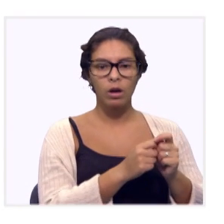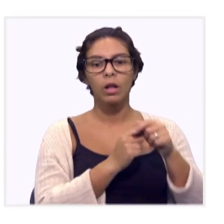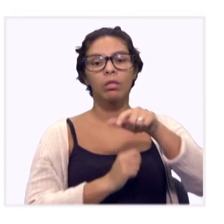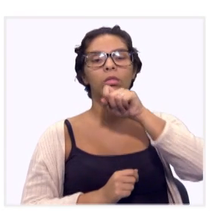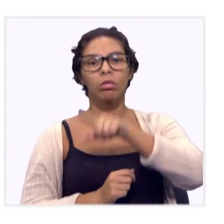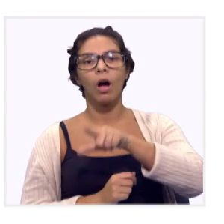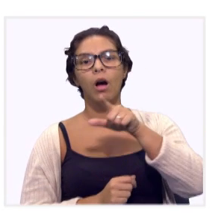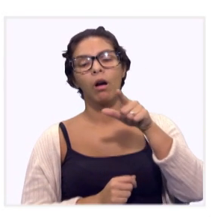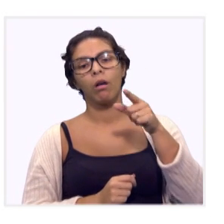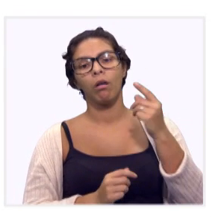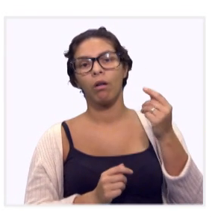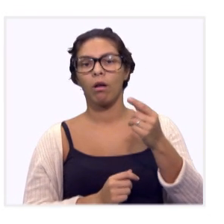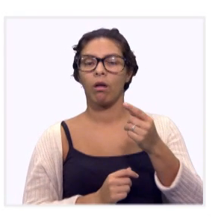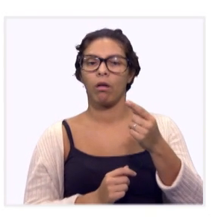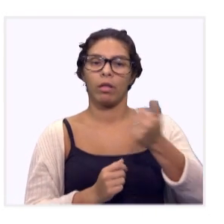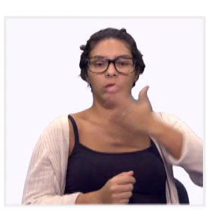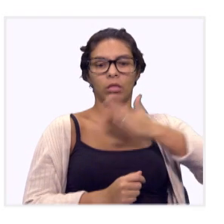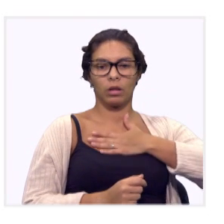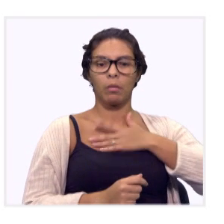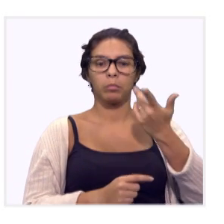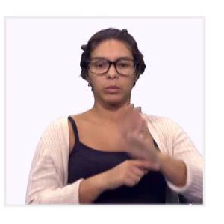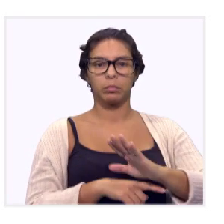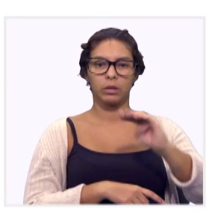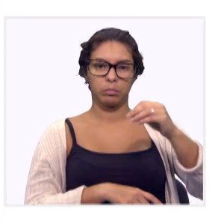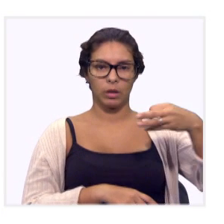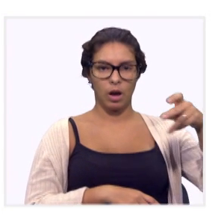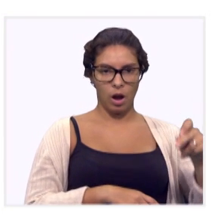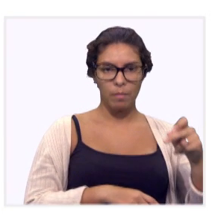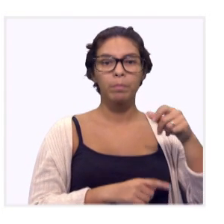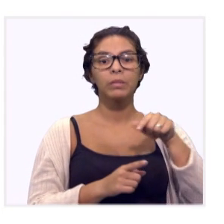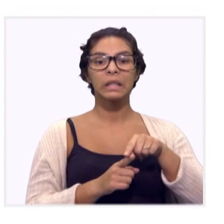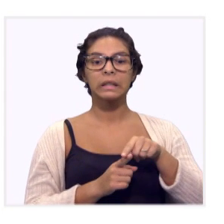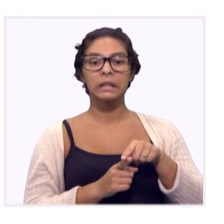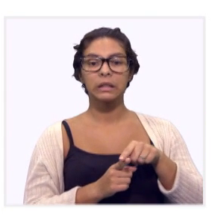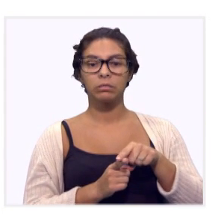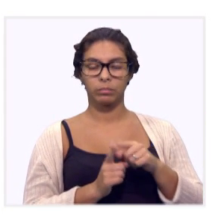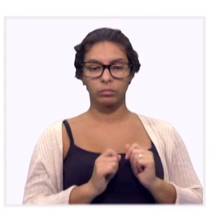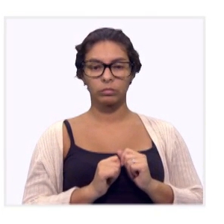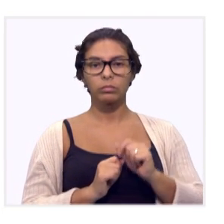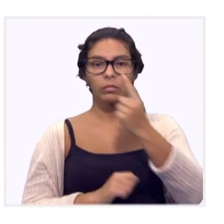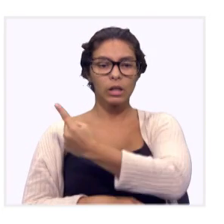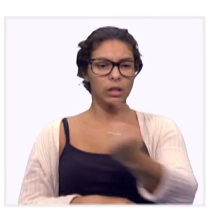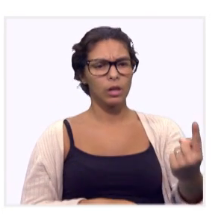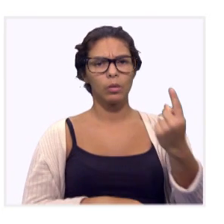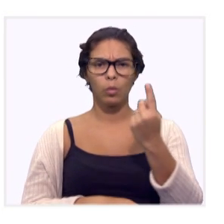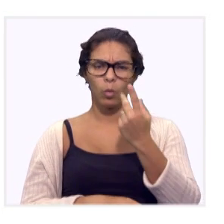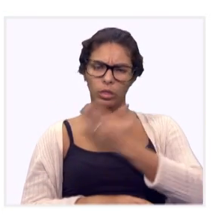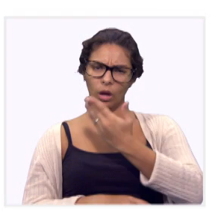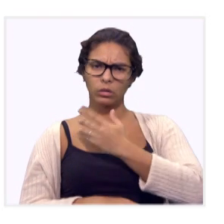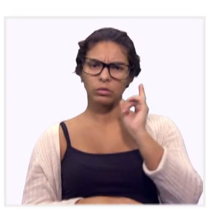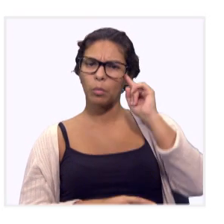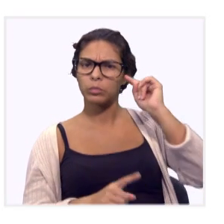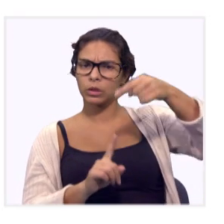pessoa ou por uma entidade de gestão coletiva, como a Sociedade Portuguesa de Autores. Mas afinal, para que serve cada um dos